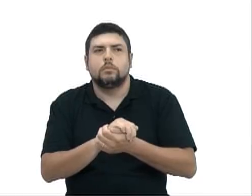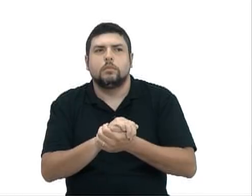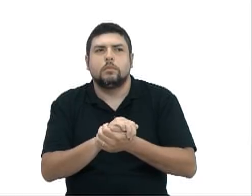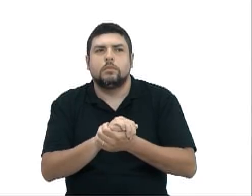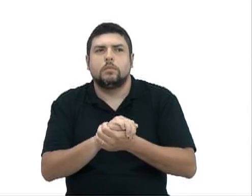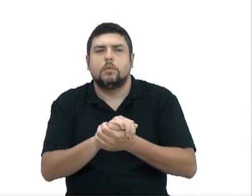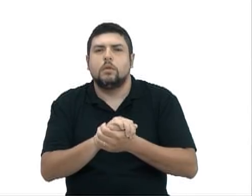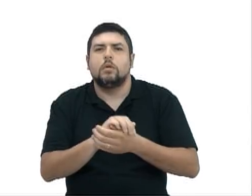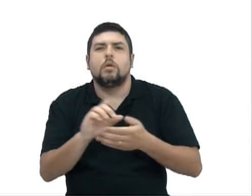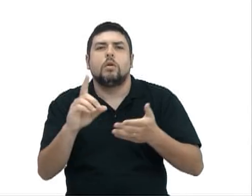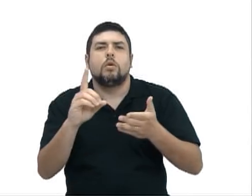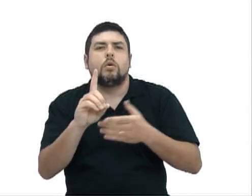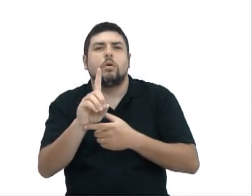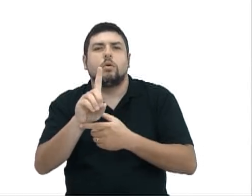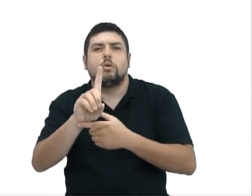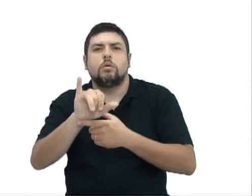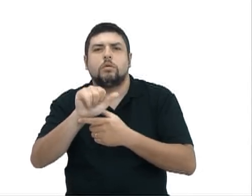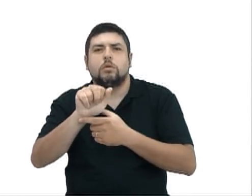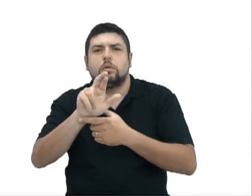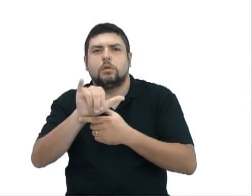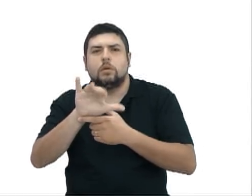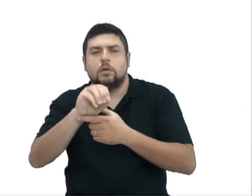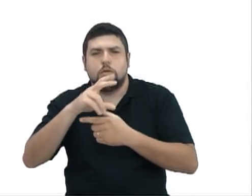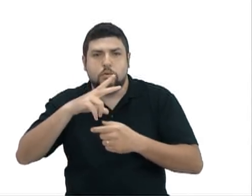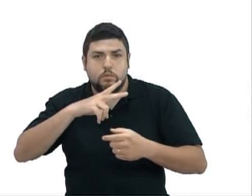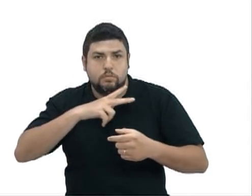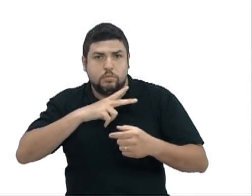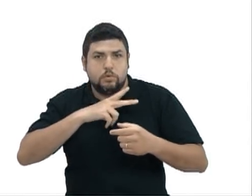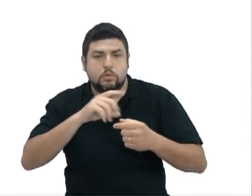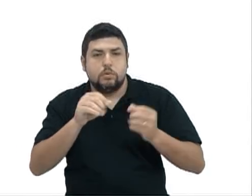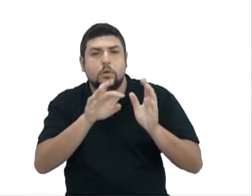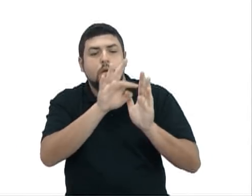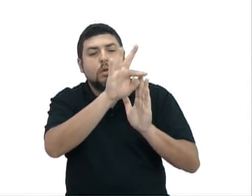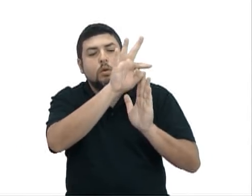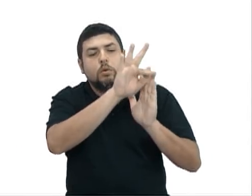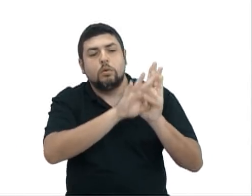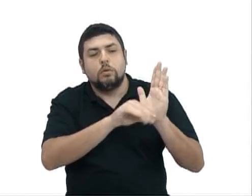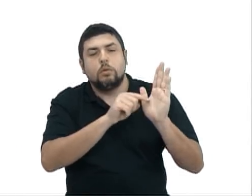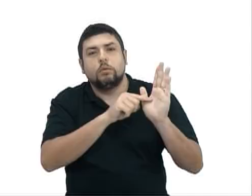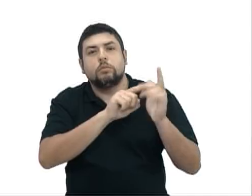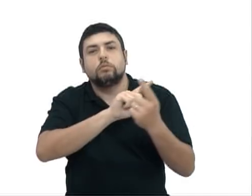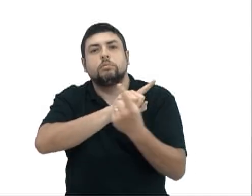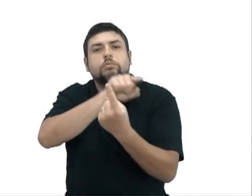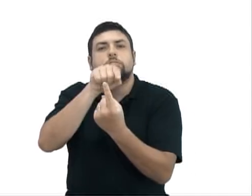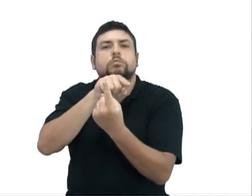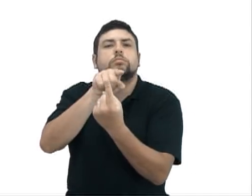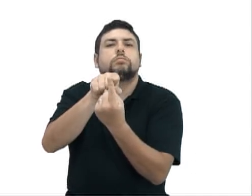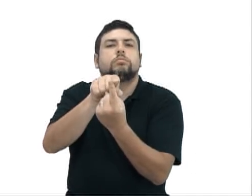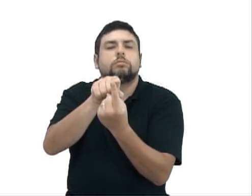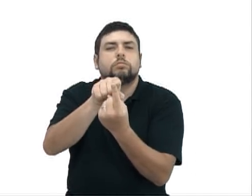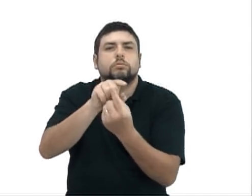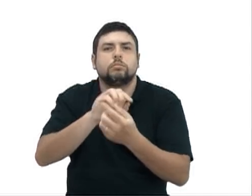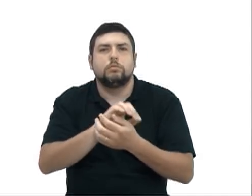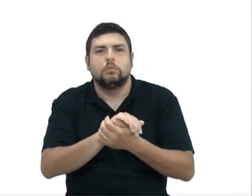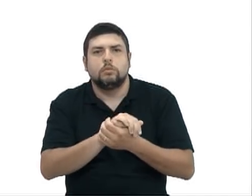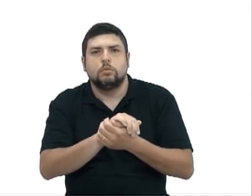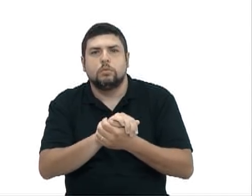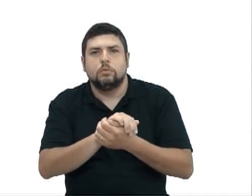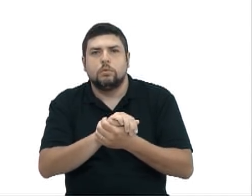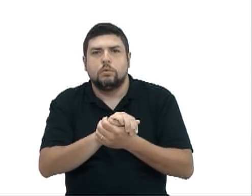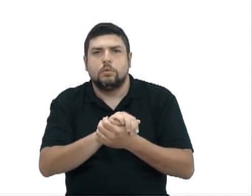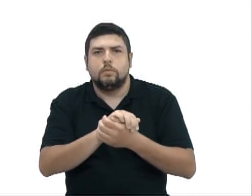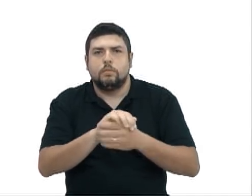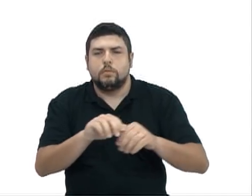um tipo de texto no qual o autor busca. Qual a opção aqui, ó? Anunciar a venda de um